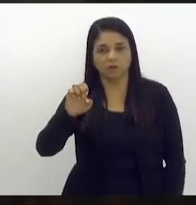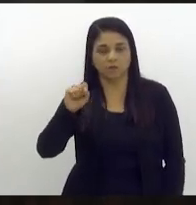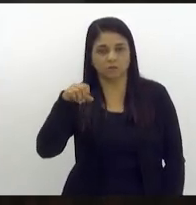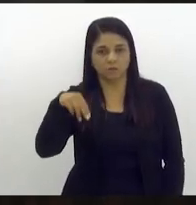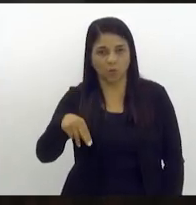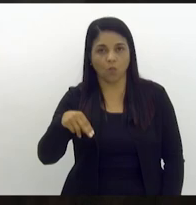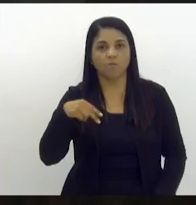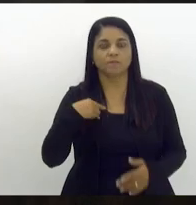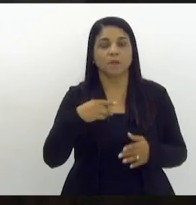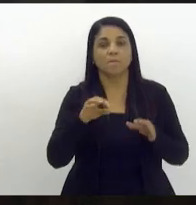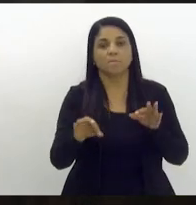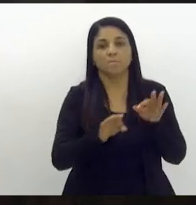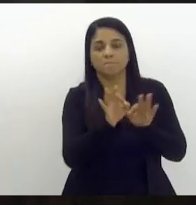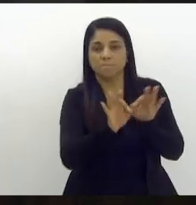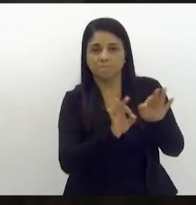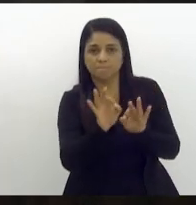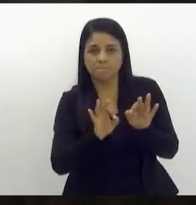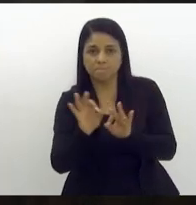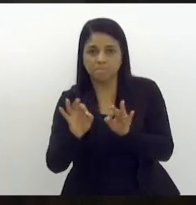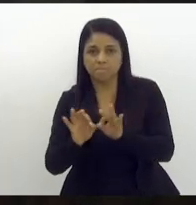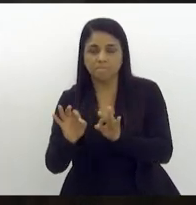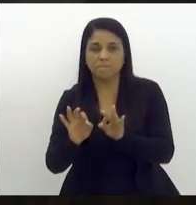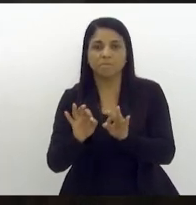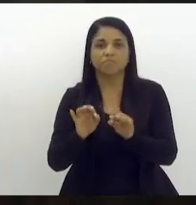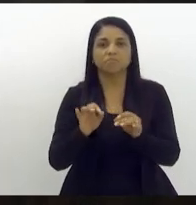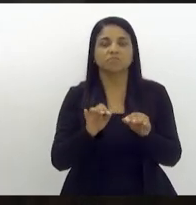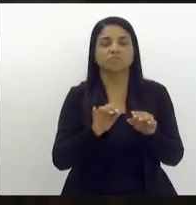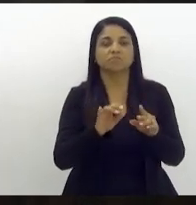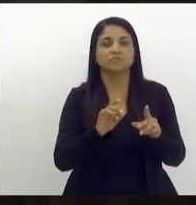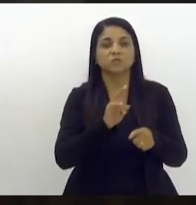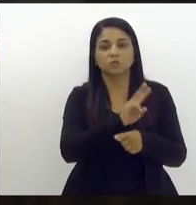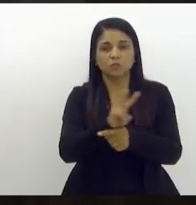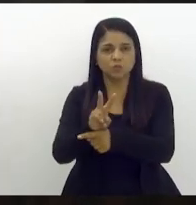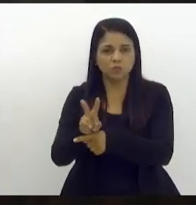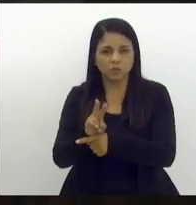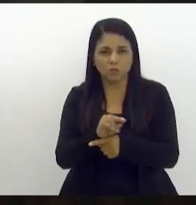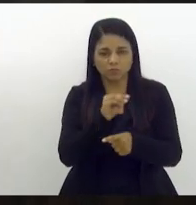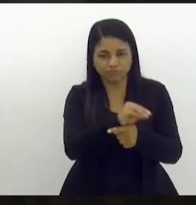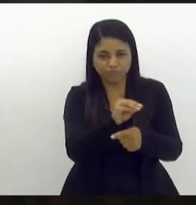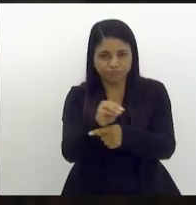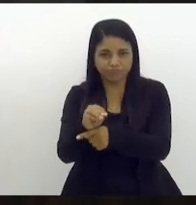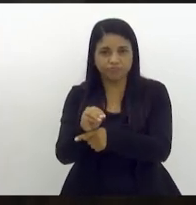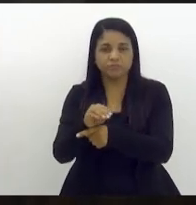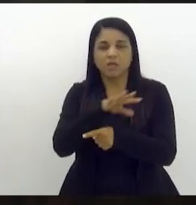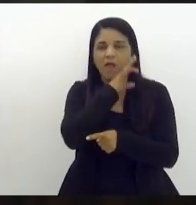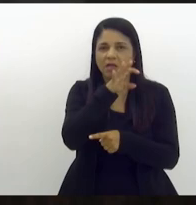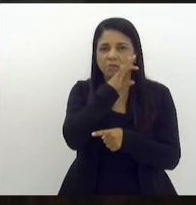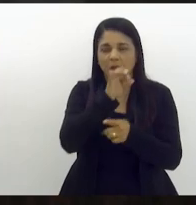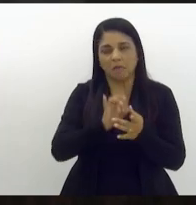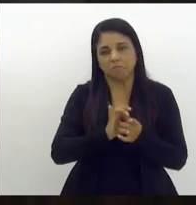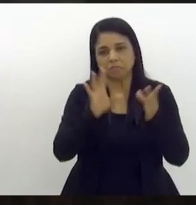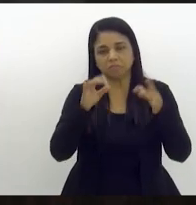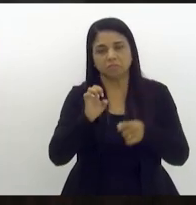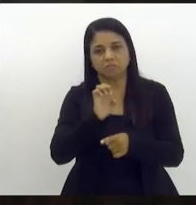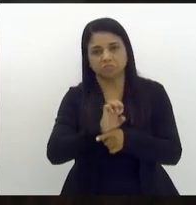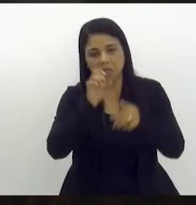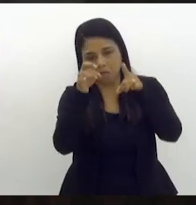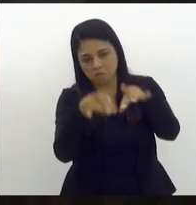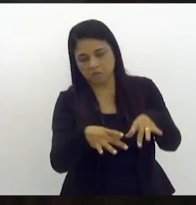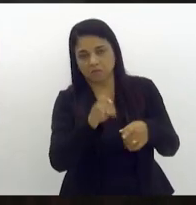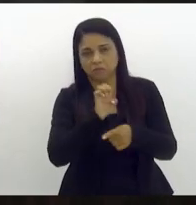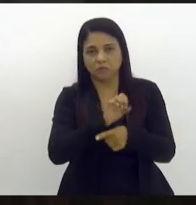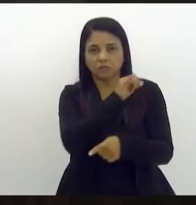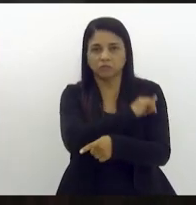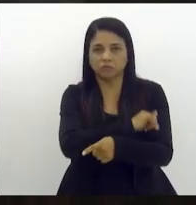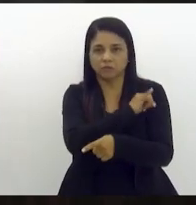medidas fomento e valorização dos protetores e cuidadores de animais soltos e abandonados no Estado do Rio de Janeiro e da outras